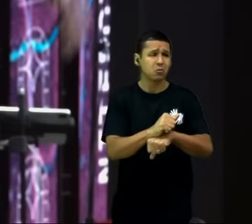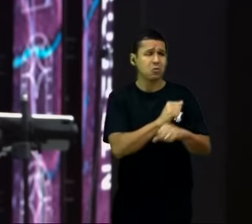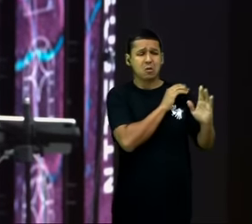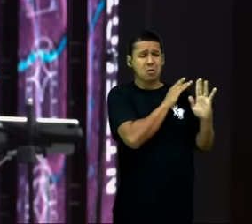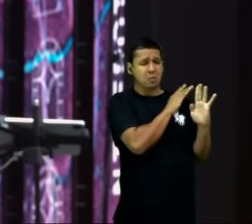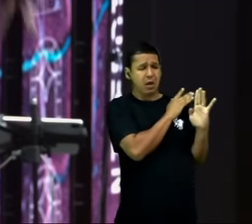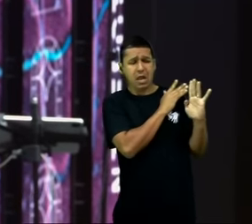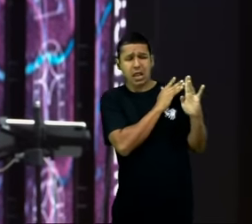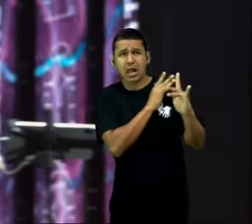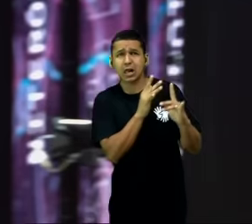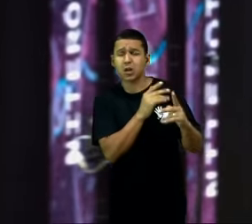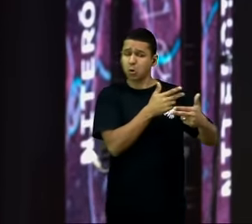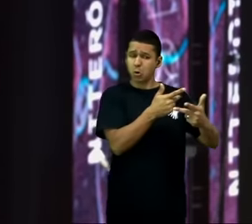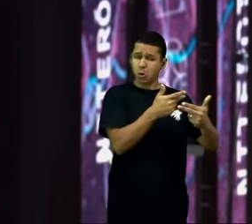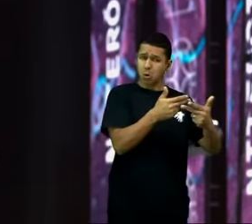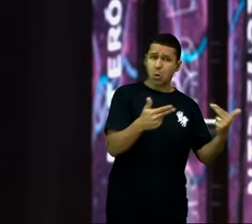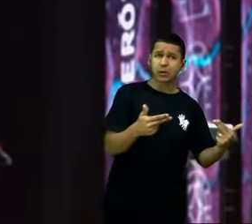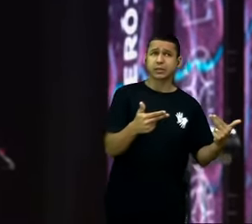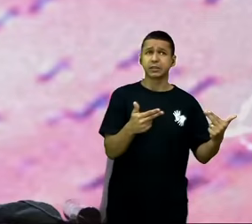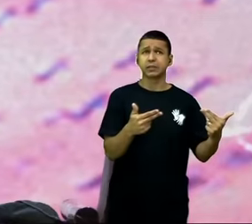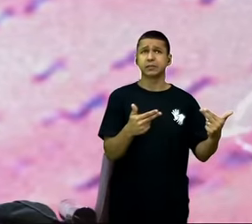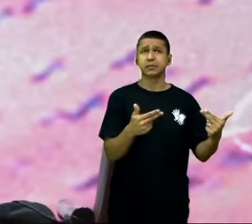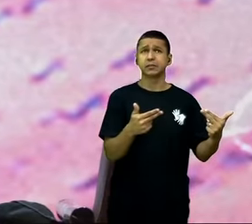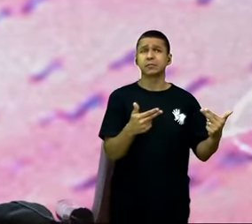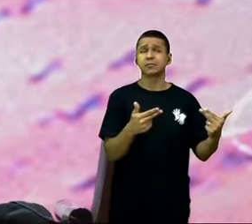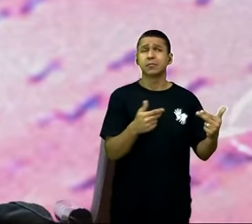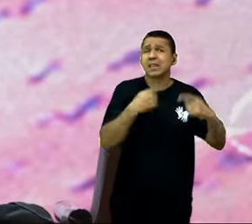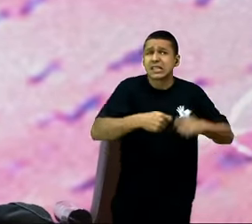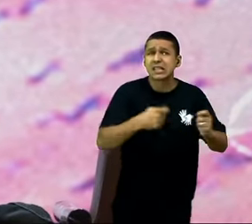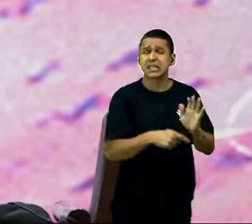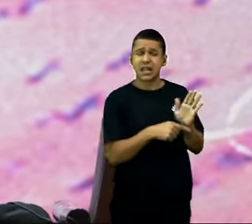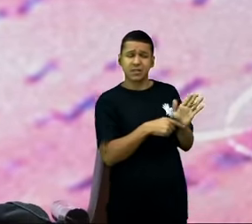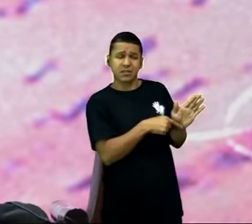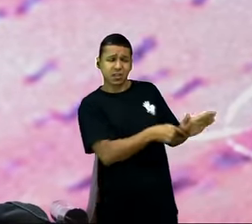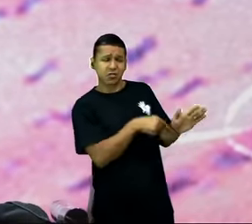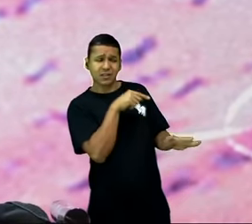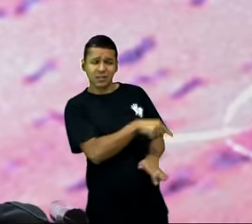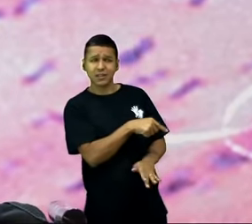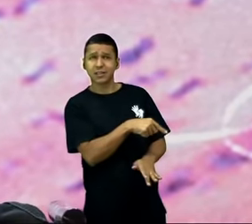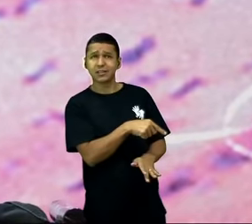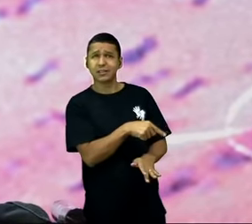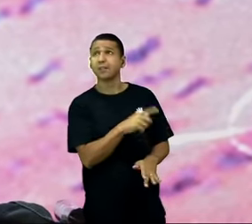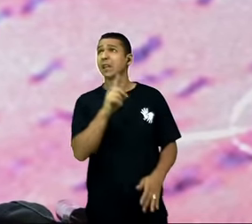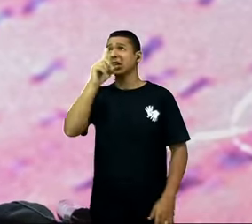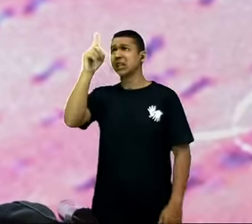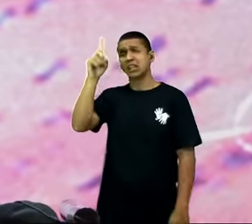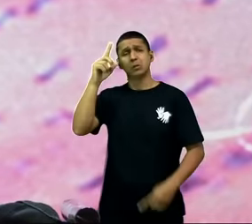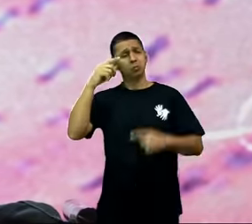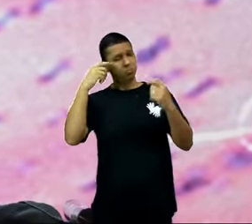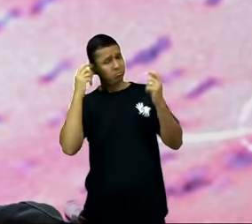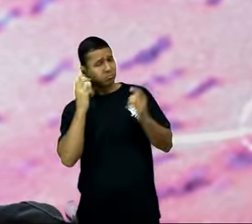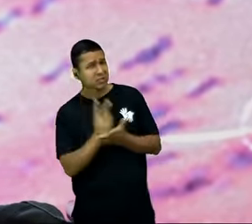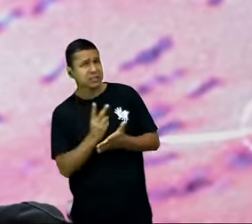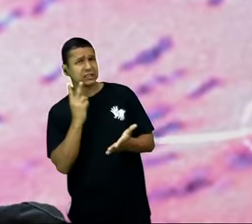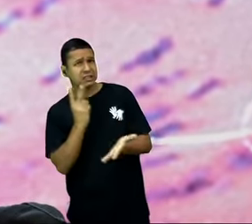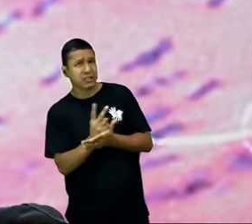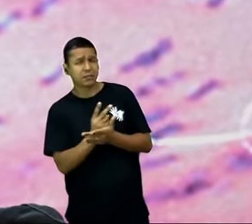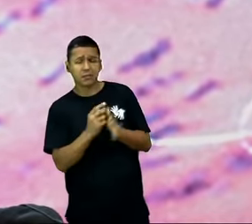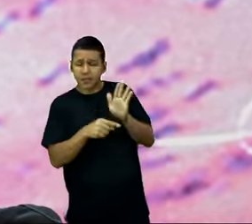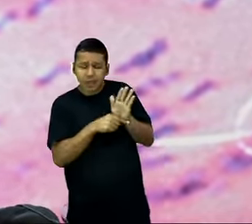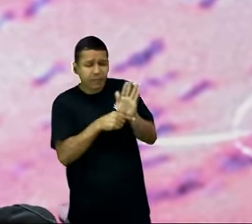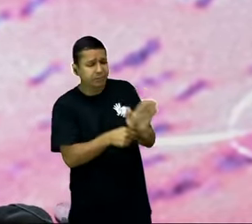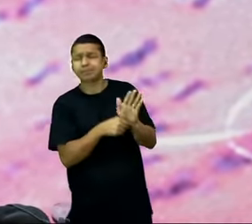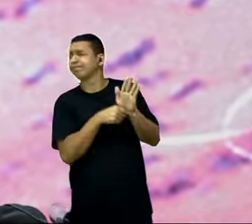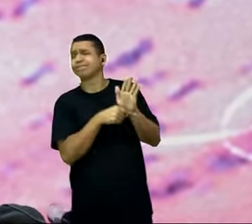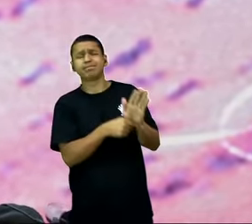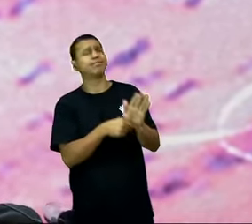ele, refém. É impressionante como que Deus teve que intervir o tempo todo de maneira absurda